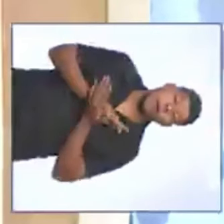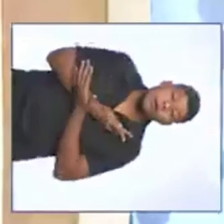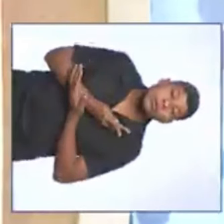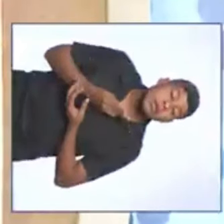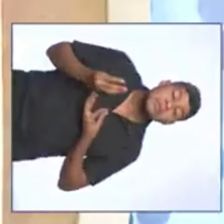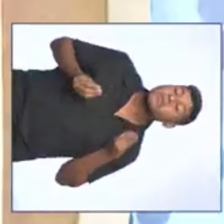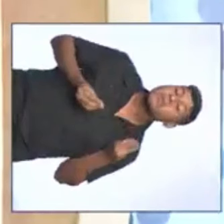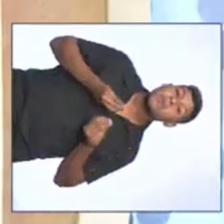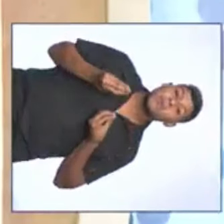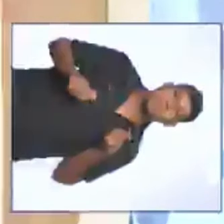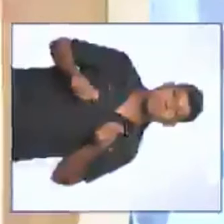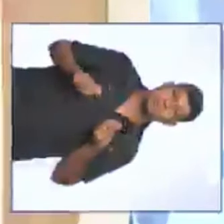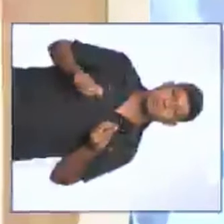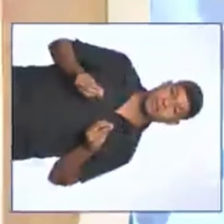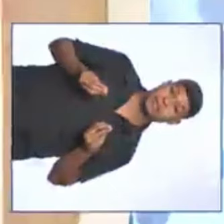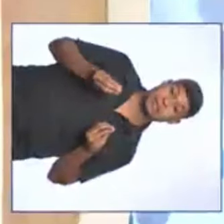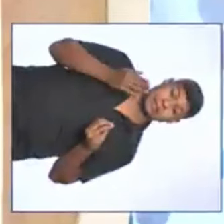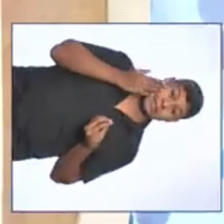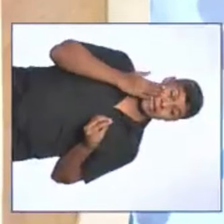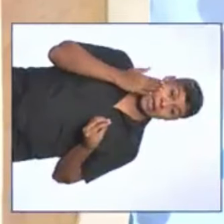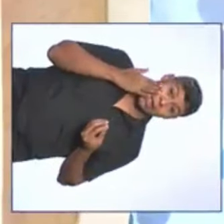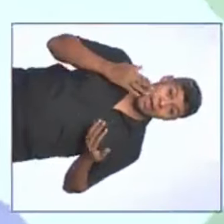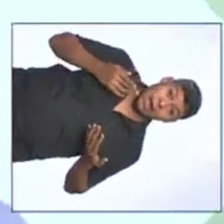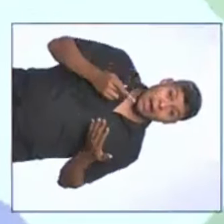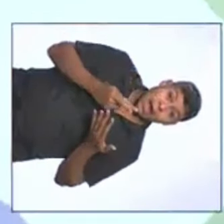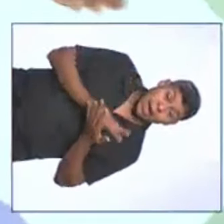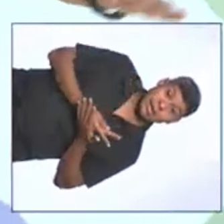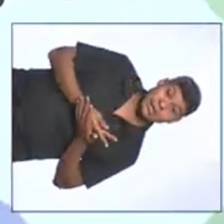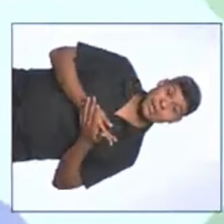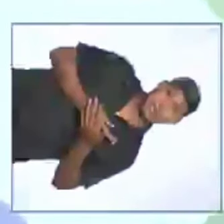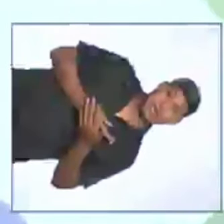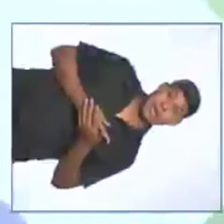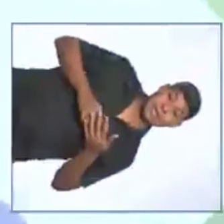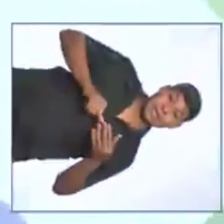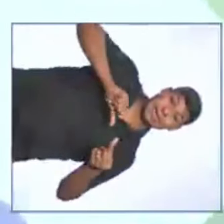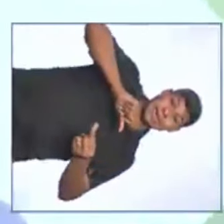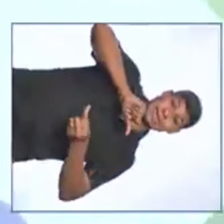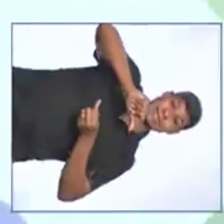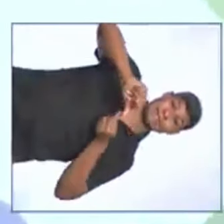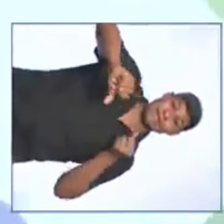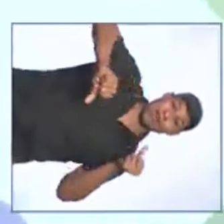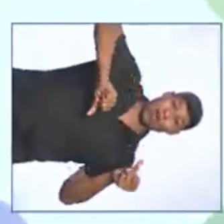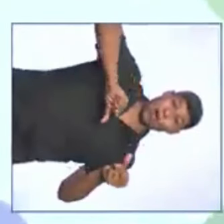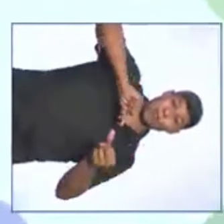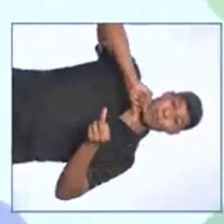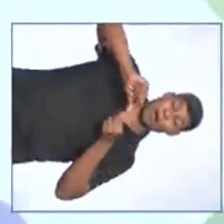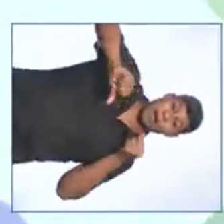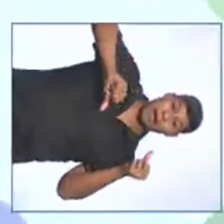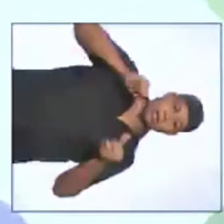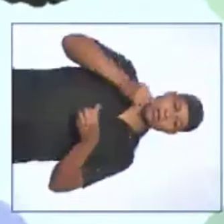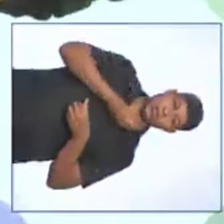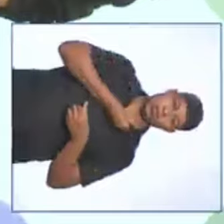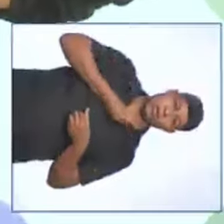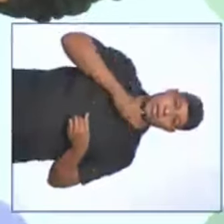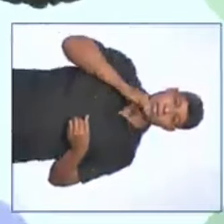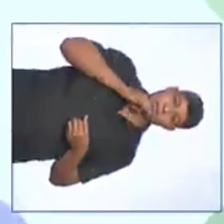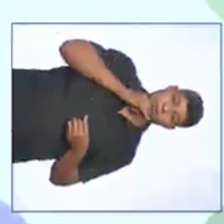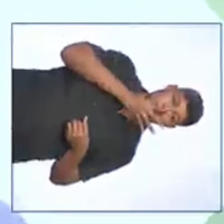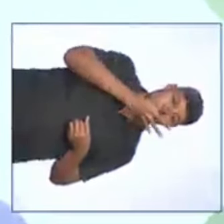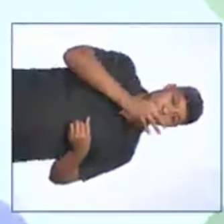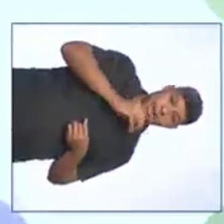essa facilitação? Ela, normalmente, ela vai acontecer, ou por transformar esses números em porcentagens, então há